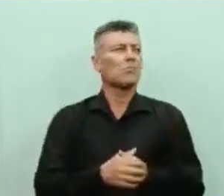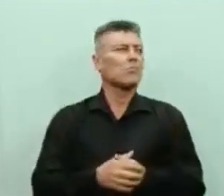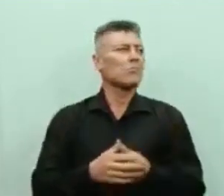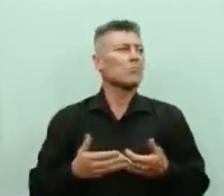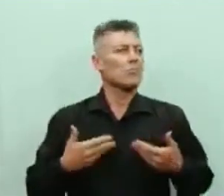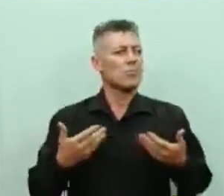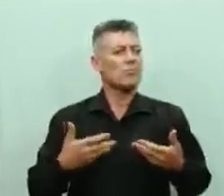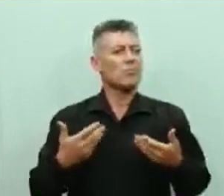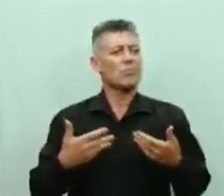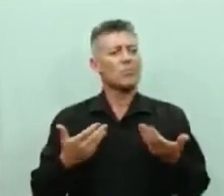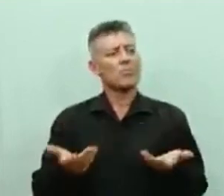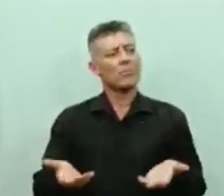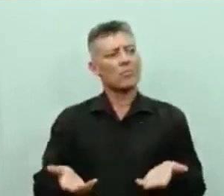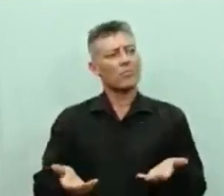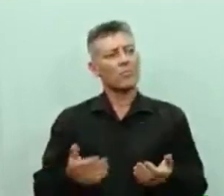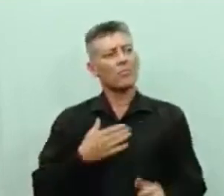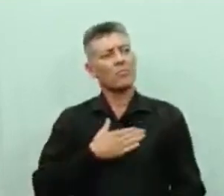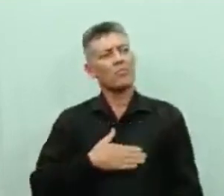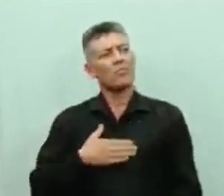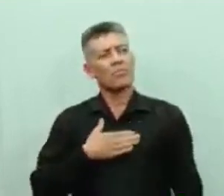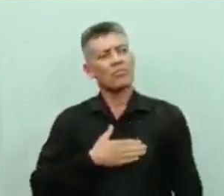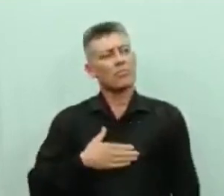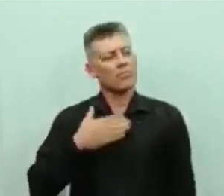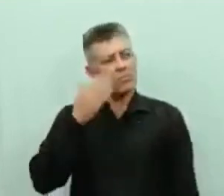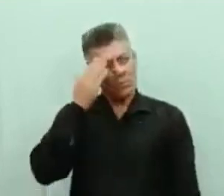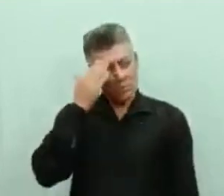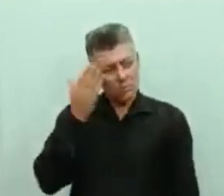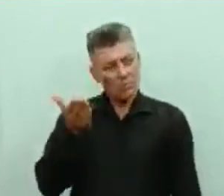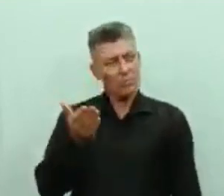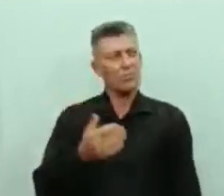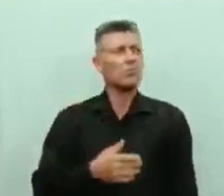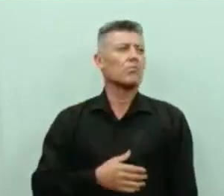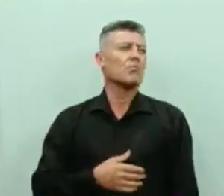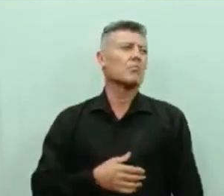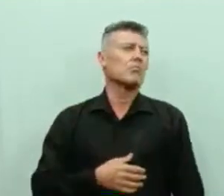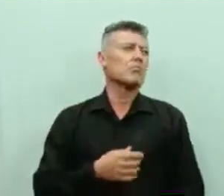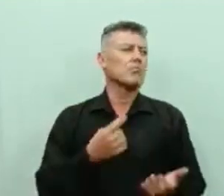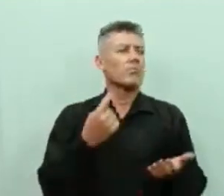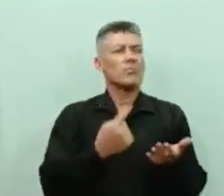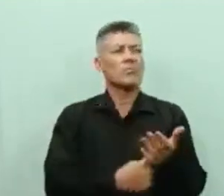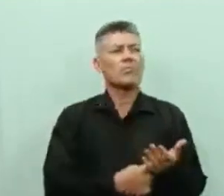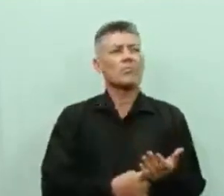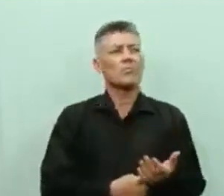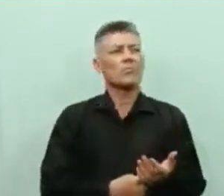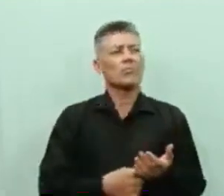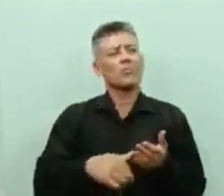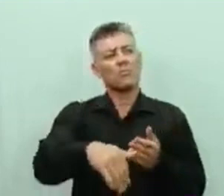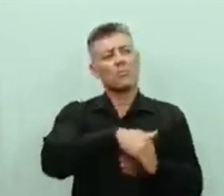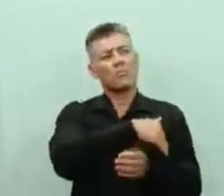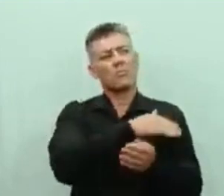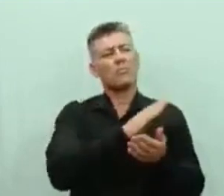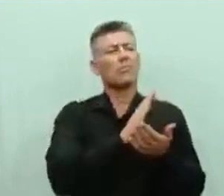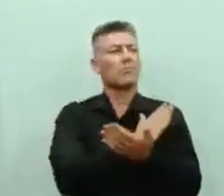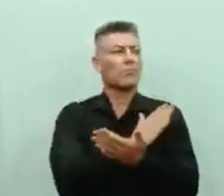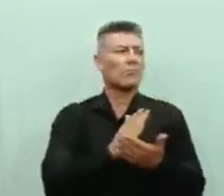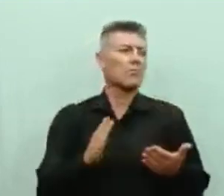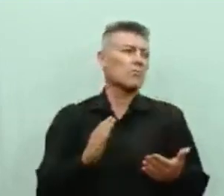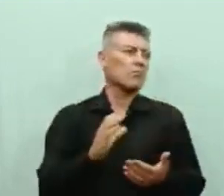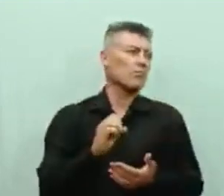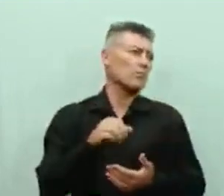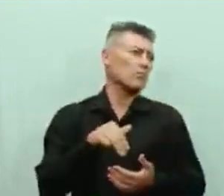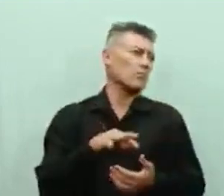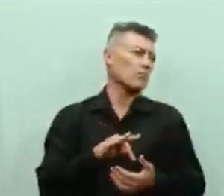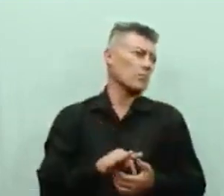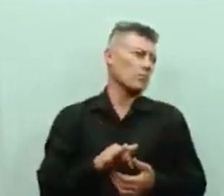alegria, né? E de satisfação, de gratidão daquelas pessoas que entraram em contato com a gente. Algumas ruas do bairro, né, como a Cometa, uma das